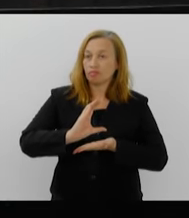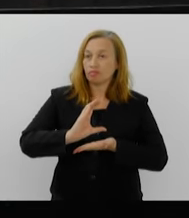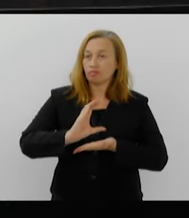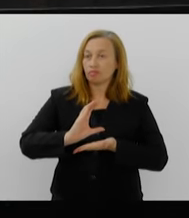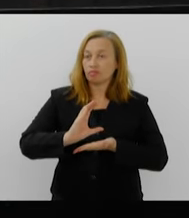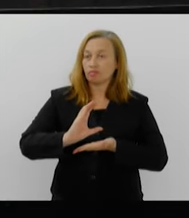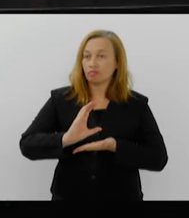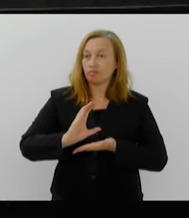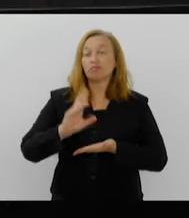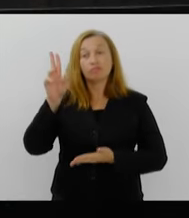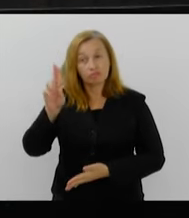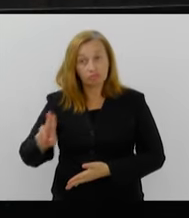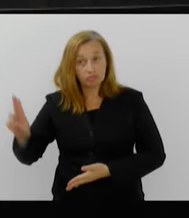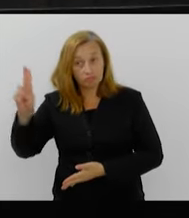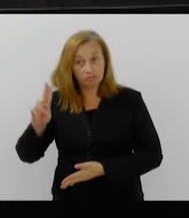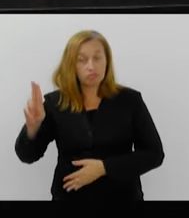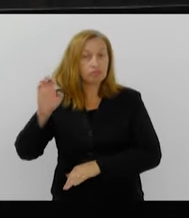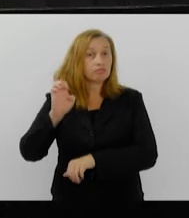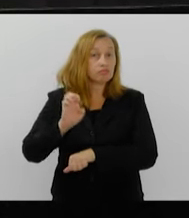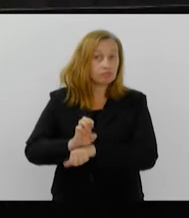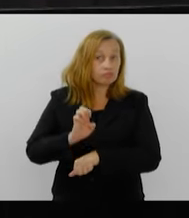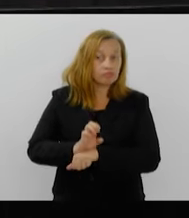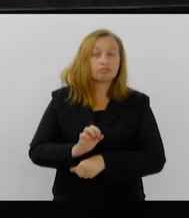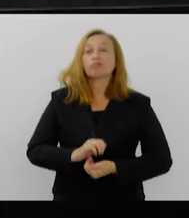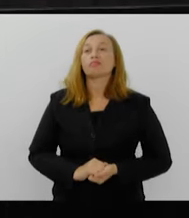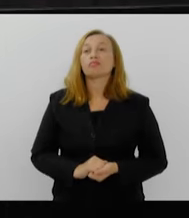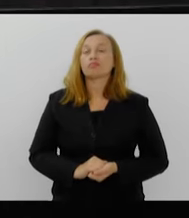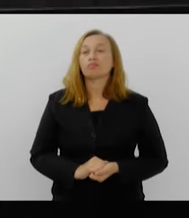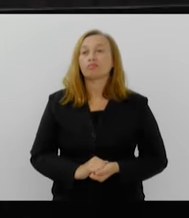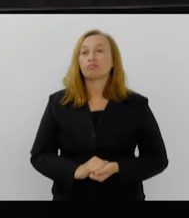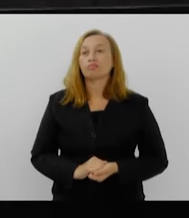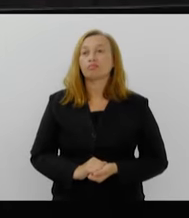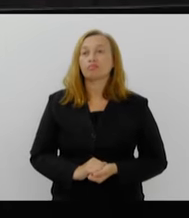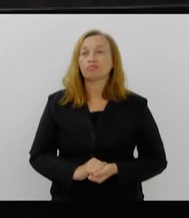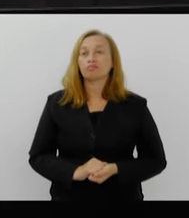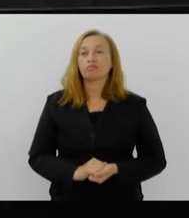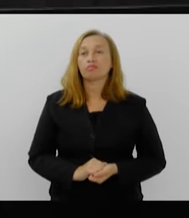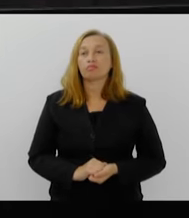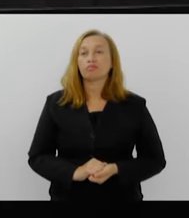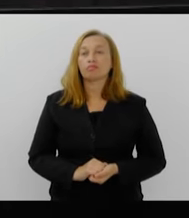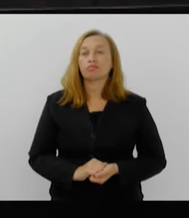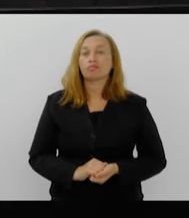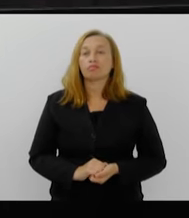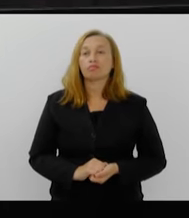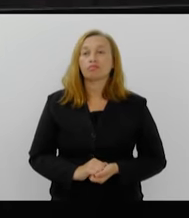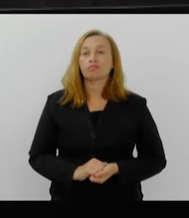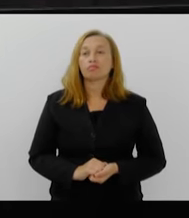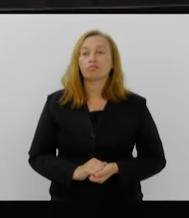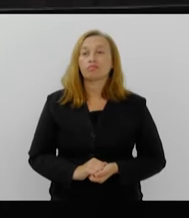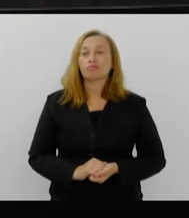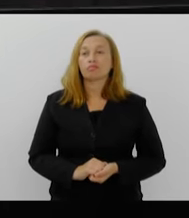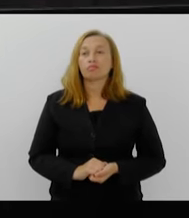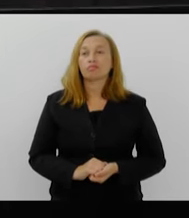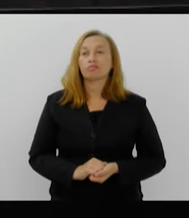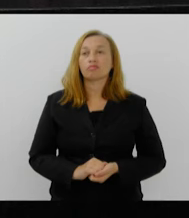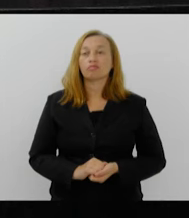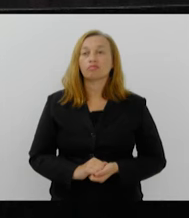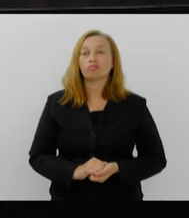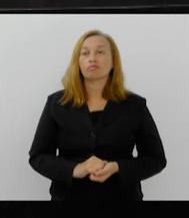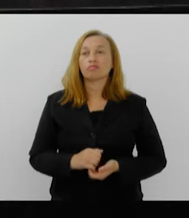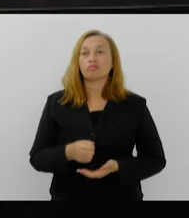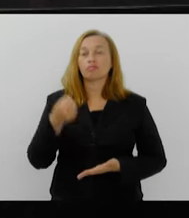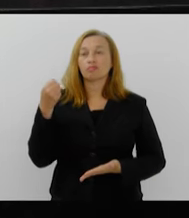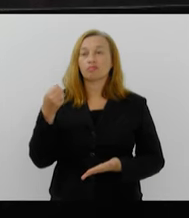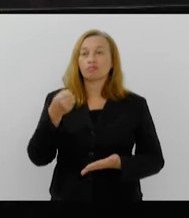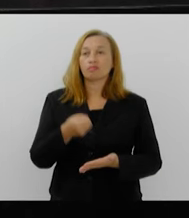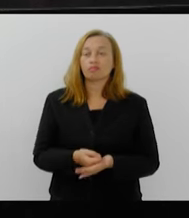cofres das universidades estaduais, passa pelo aprimoramento e pela concretização daquilo que